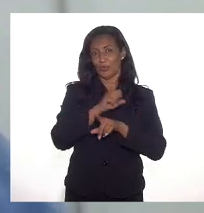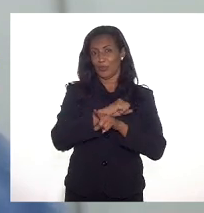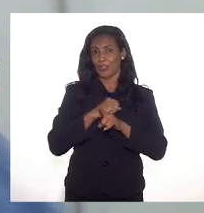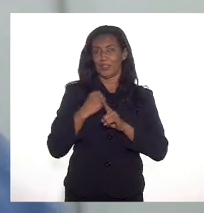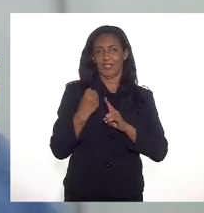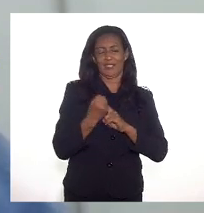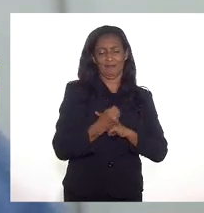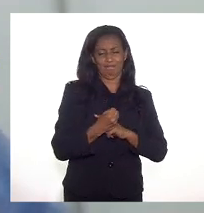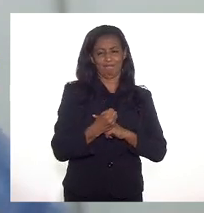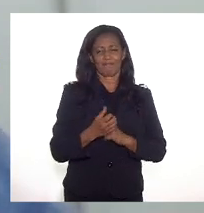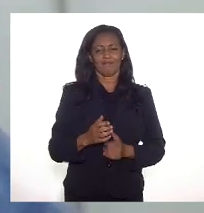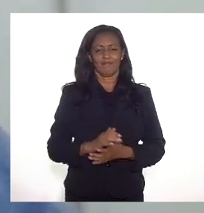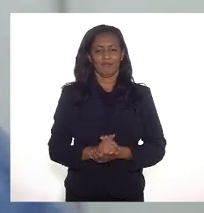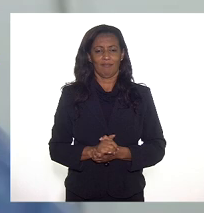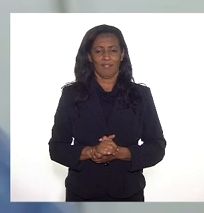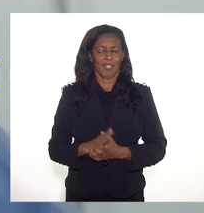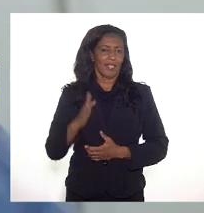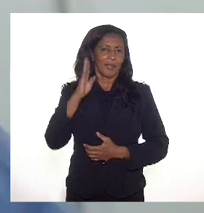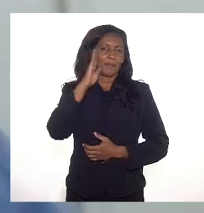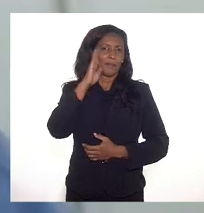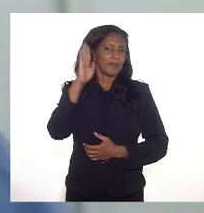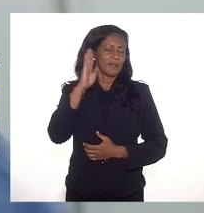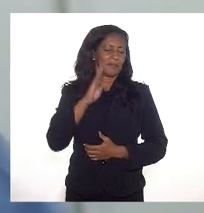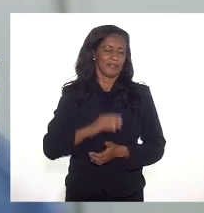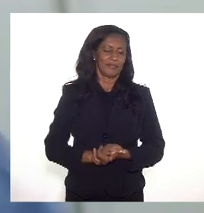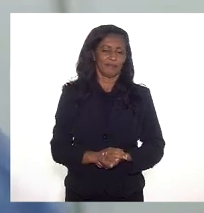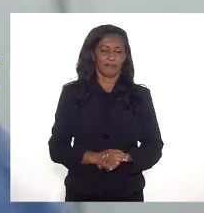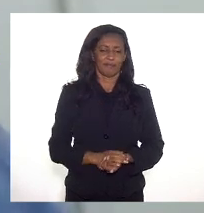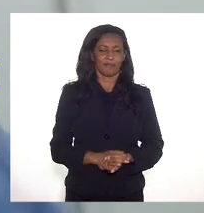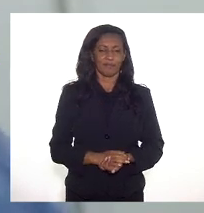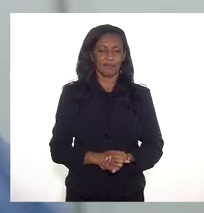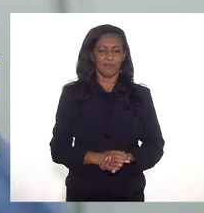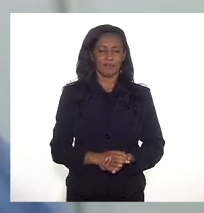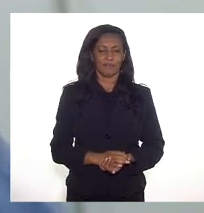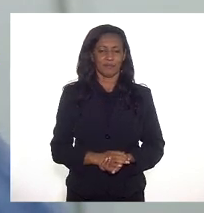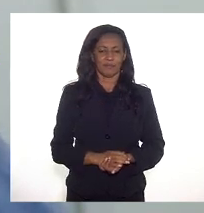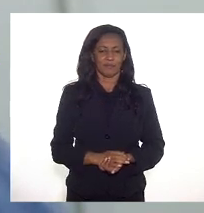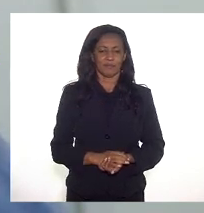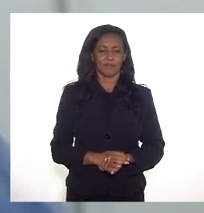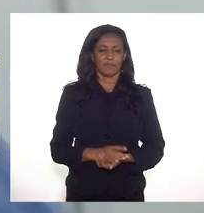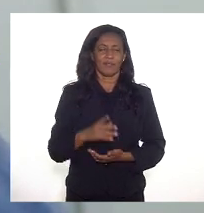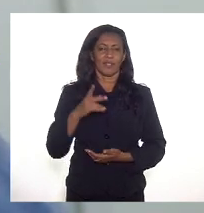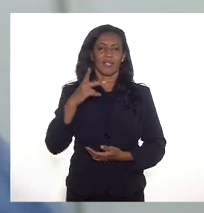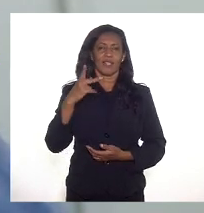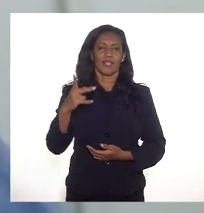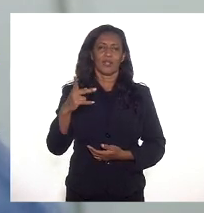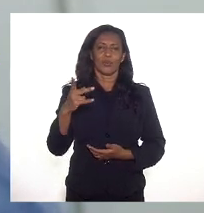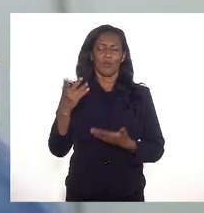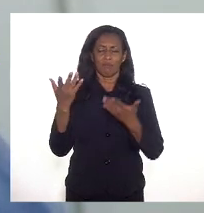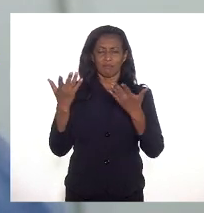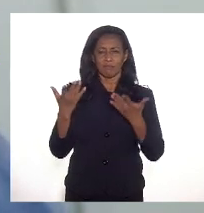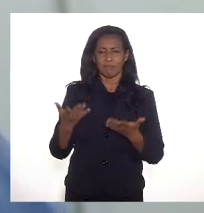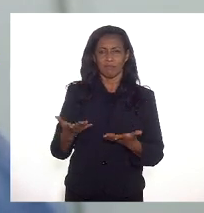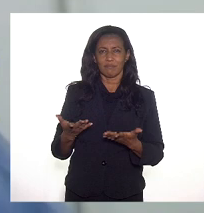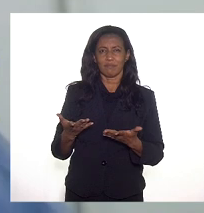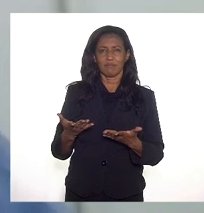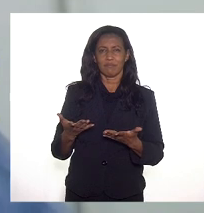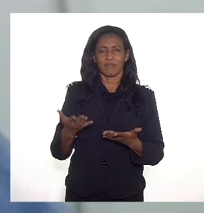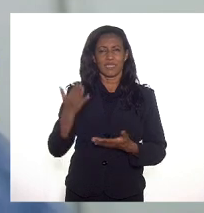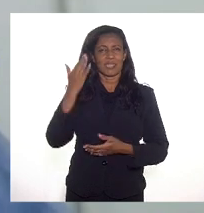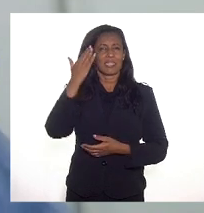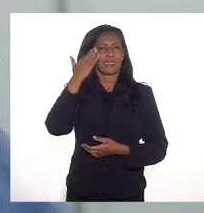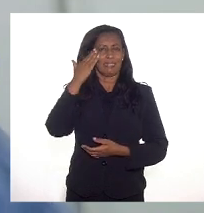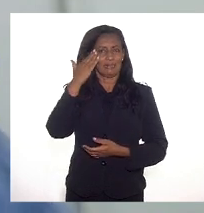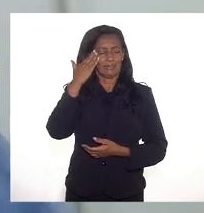sociais, e, principalmente, pela sua ponderação em